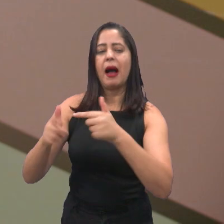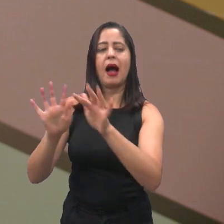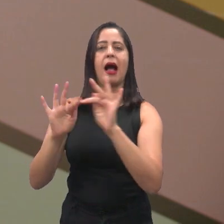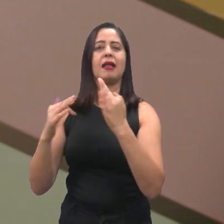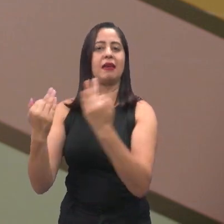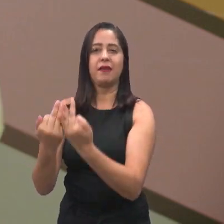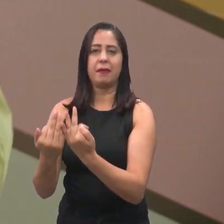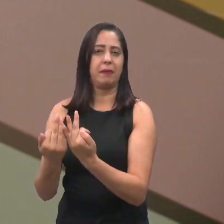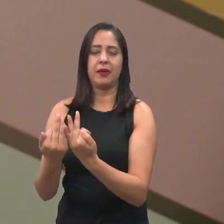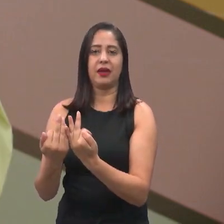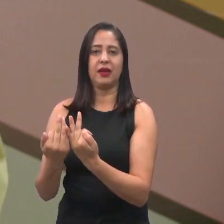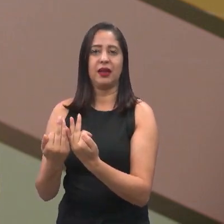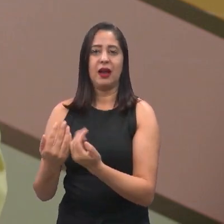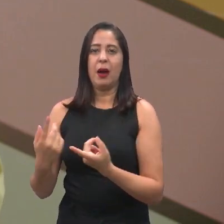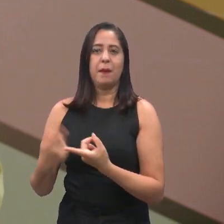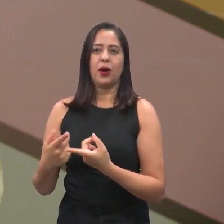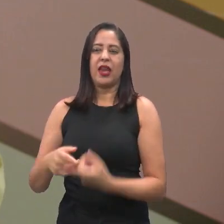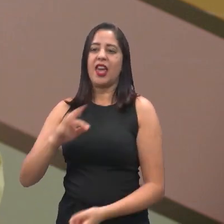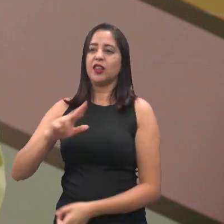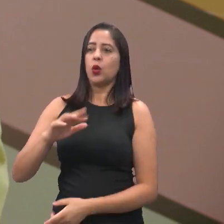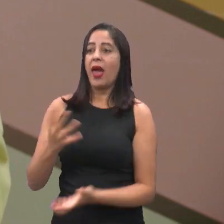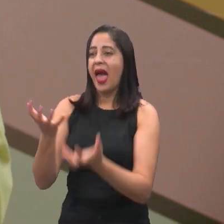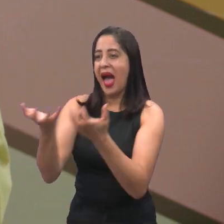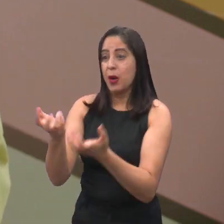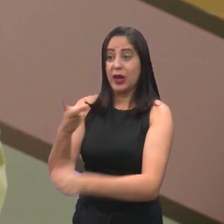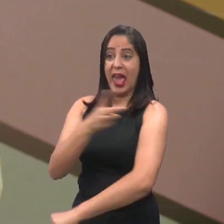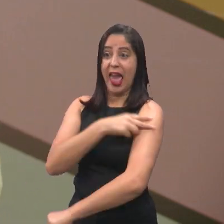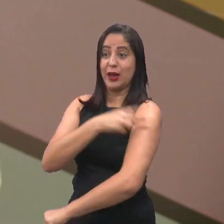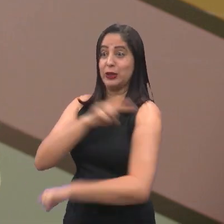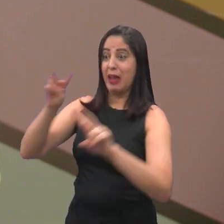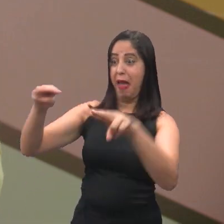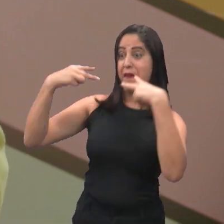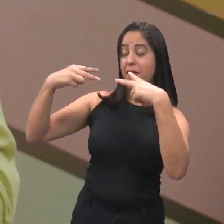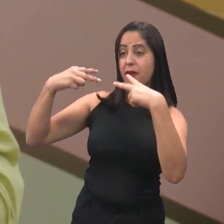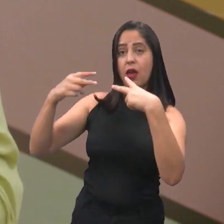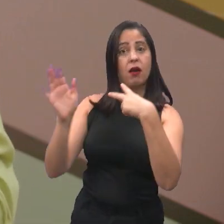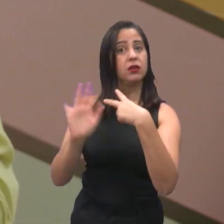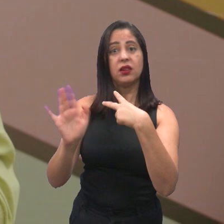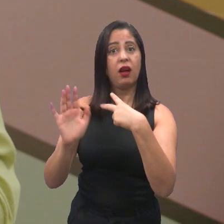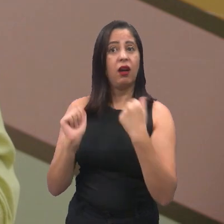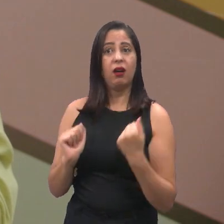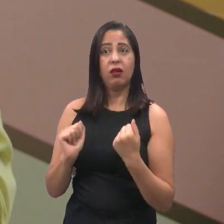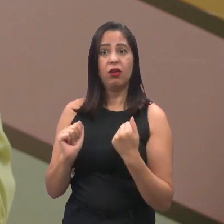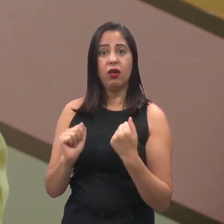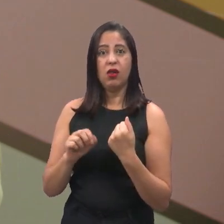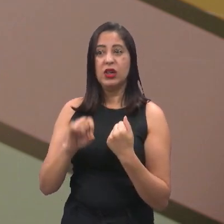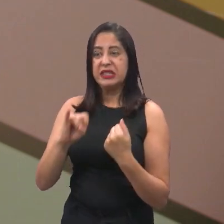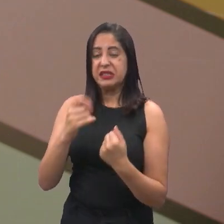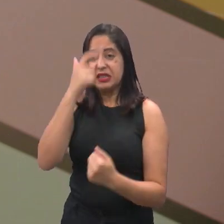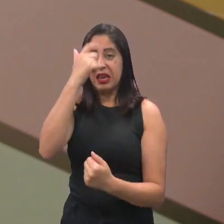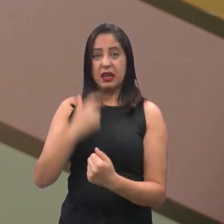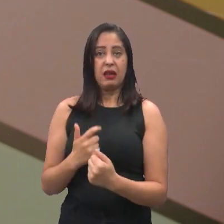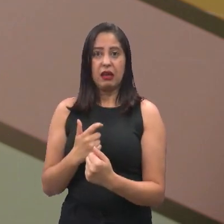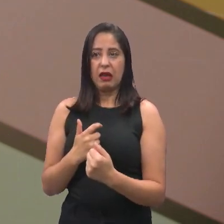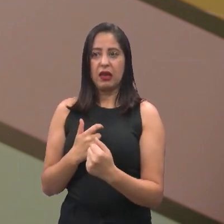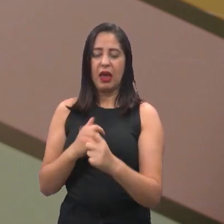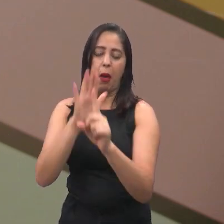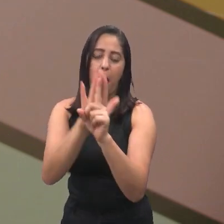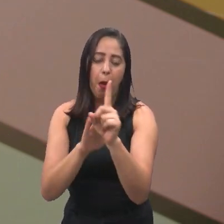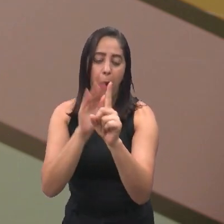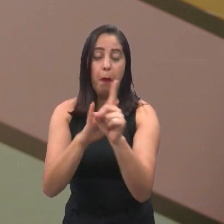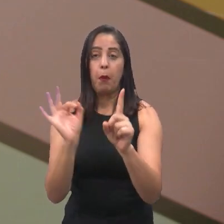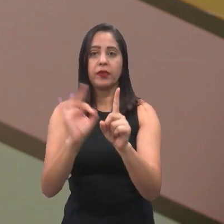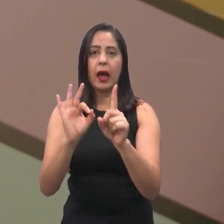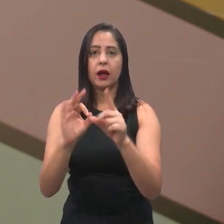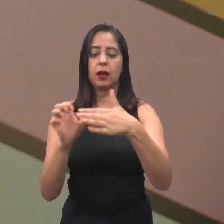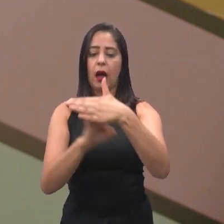de agradar o meu chefe. Não, se eu não faço isso, eu sou desligada da minha empresa. Se eu não correspondo a essas